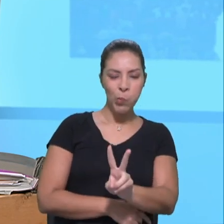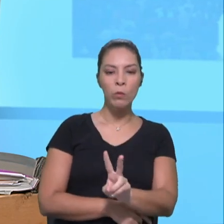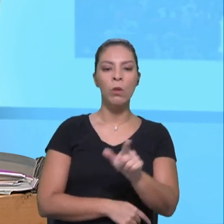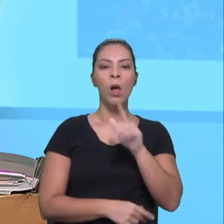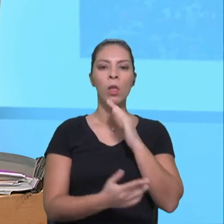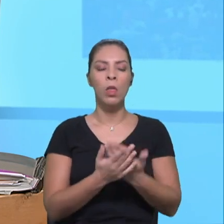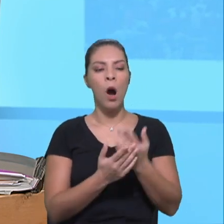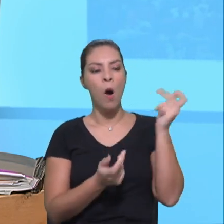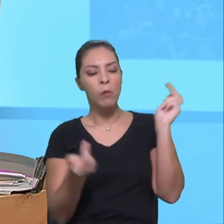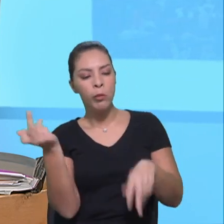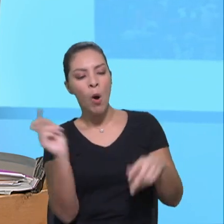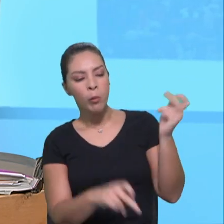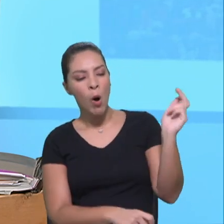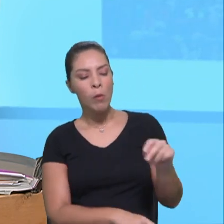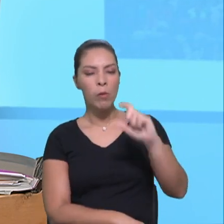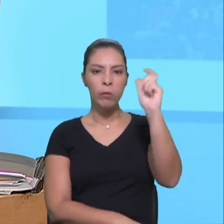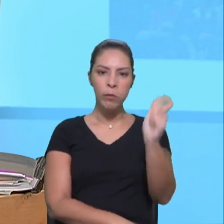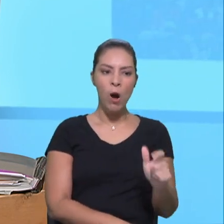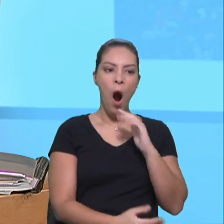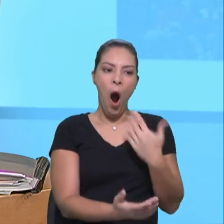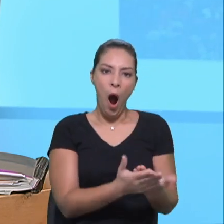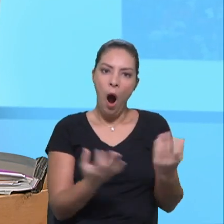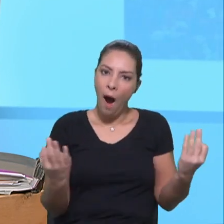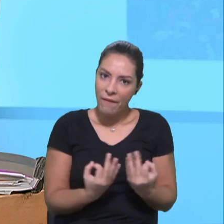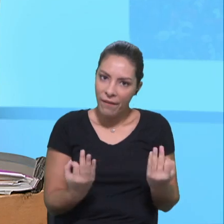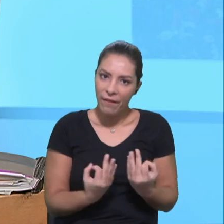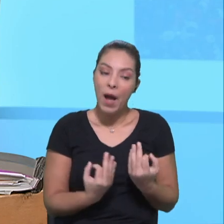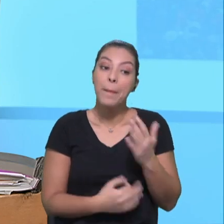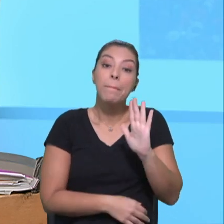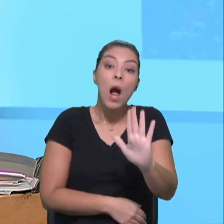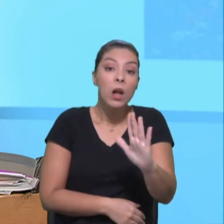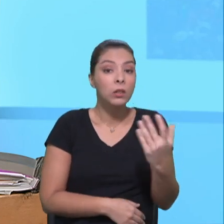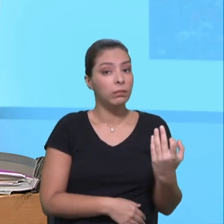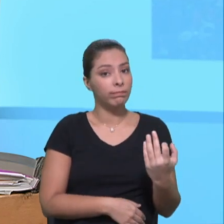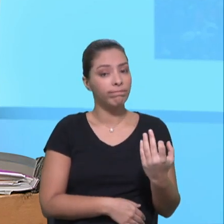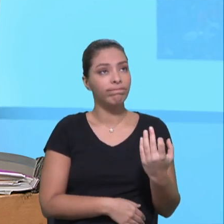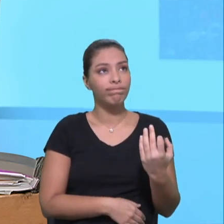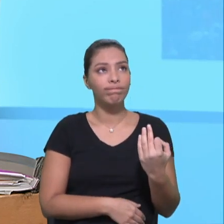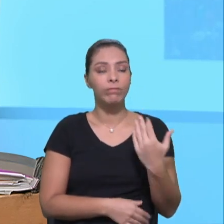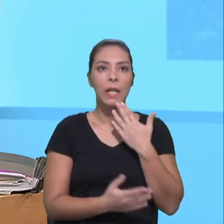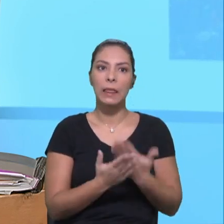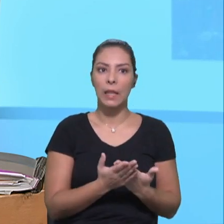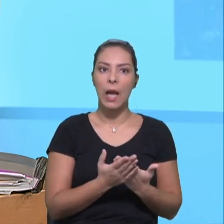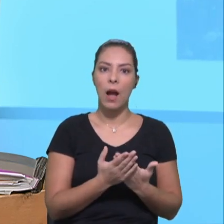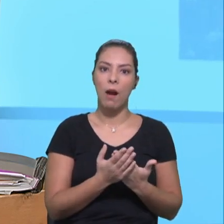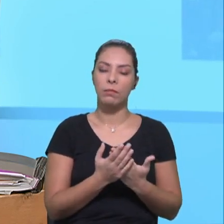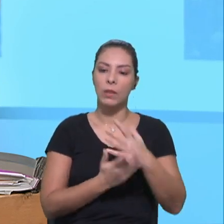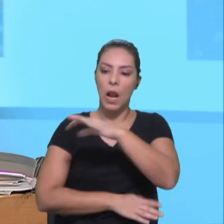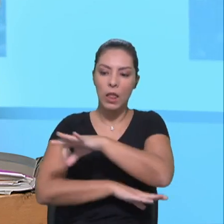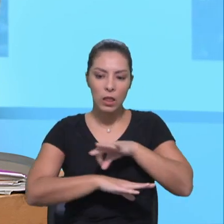Itália e também fora de Itália, e por isso tem formado largas dezenas de